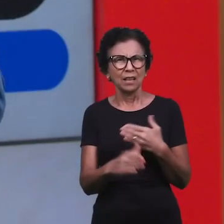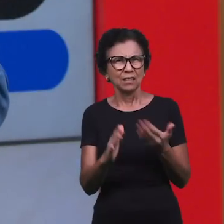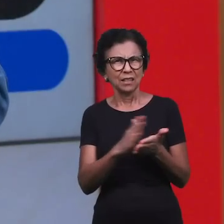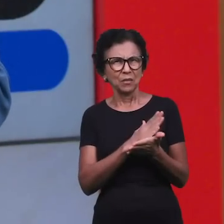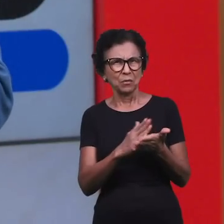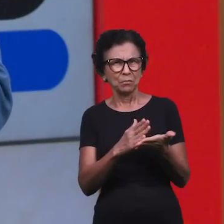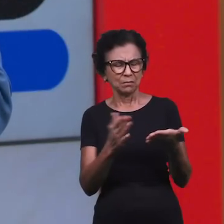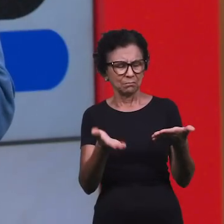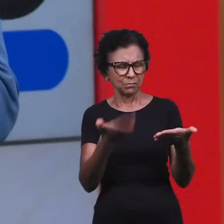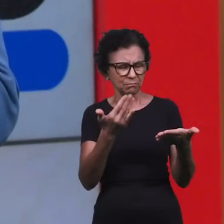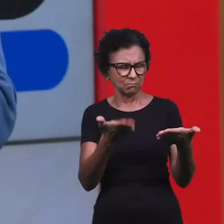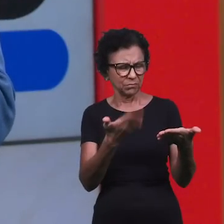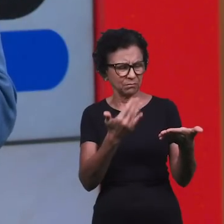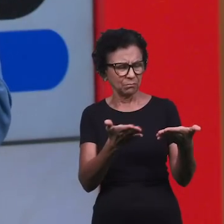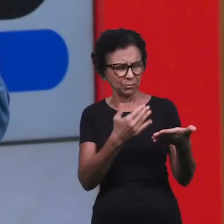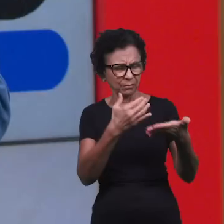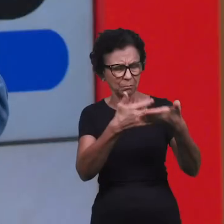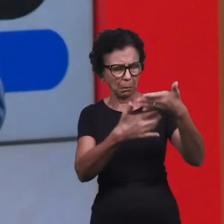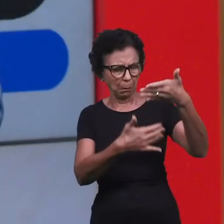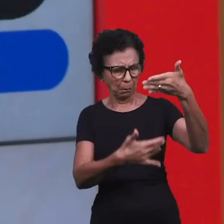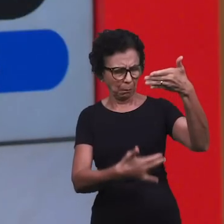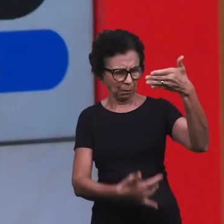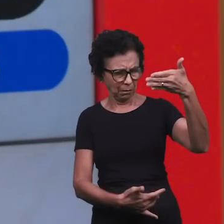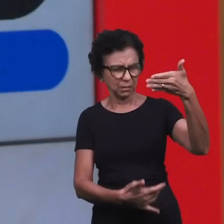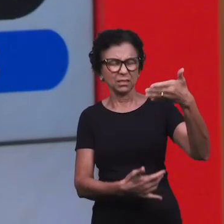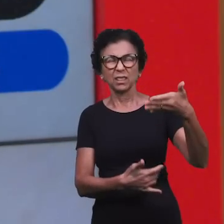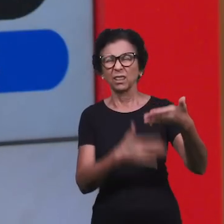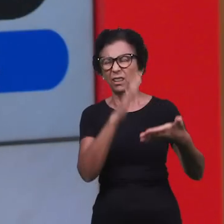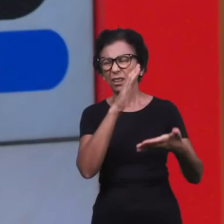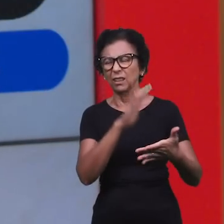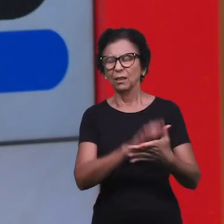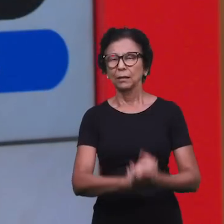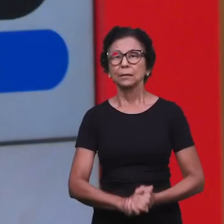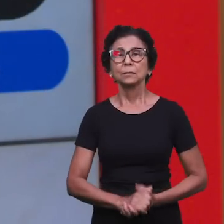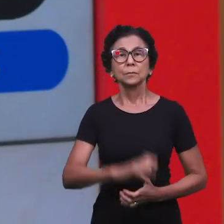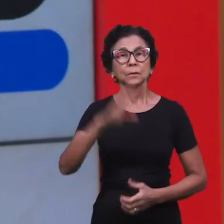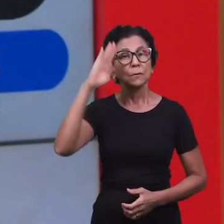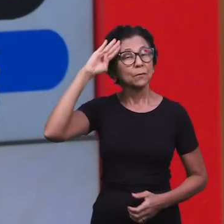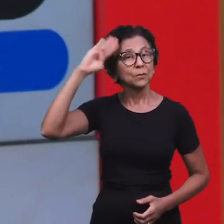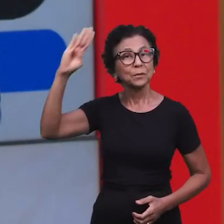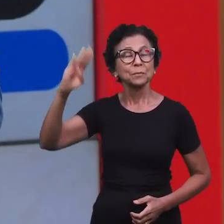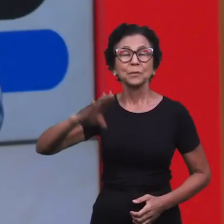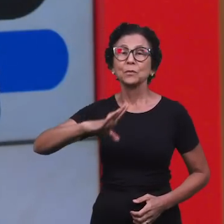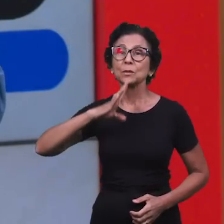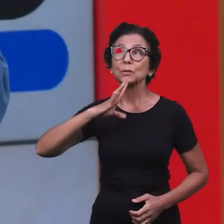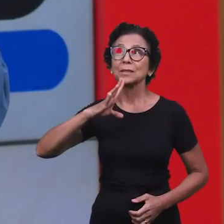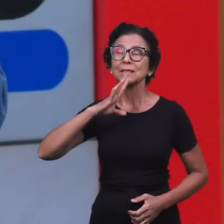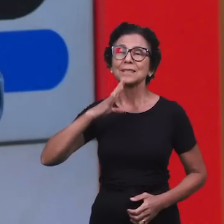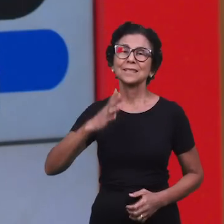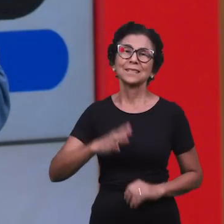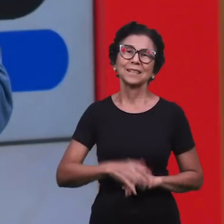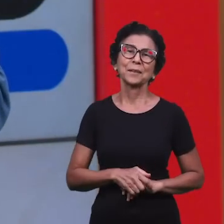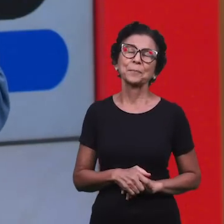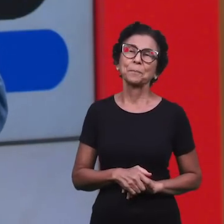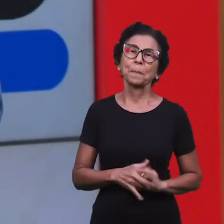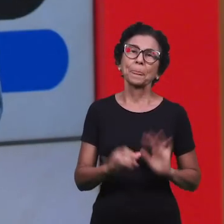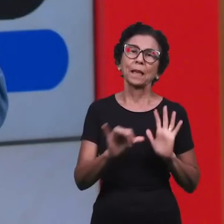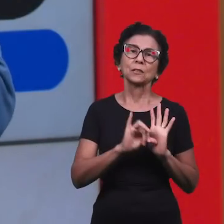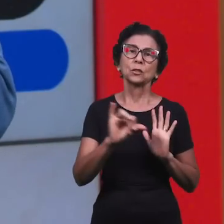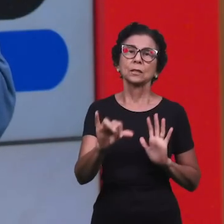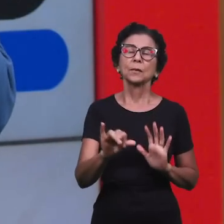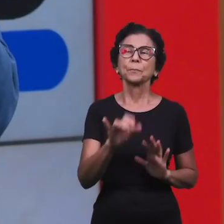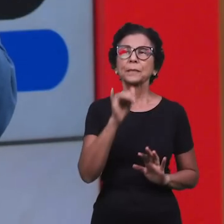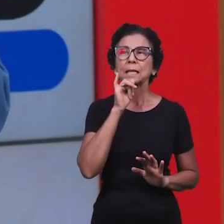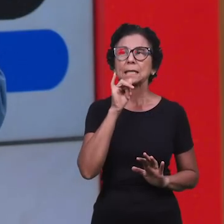mais importantes, mas é fundamental que você conheça o edital do seu concurso. Se você quiser, por exemplo, estudar